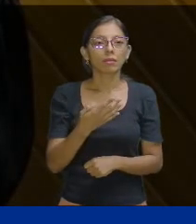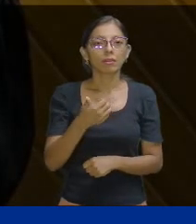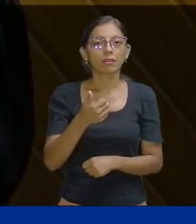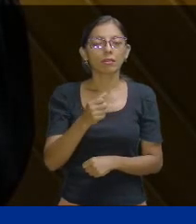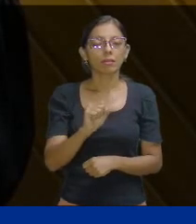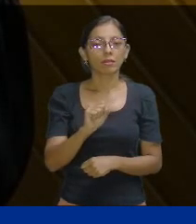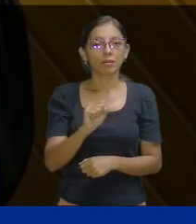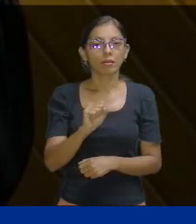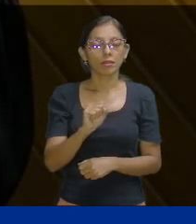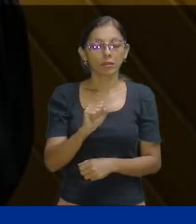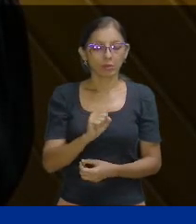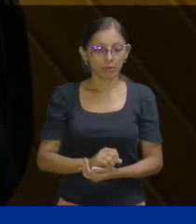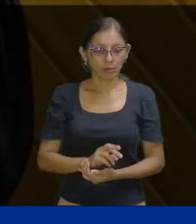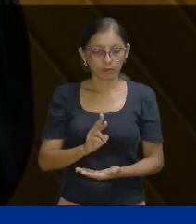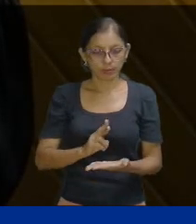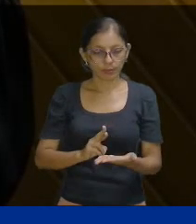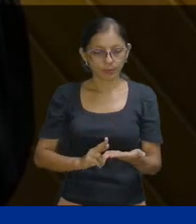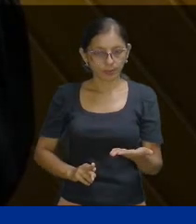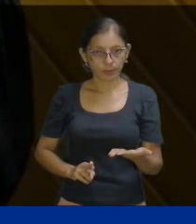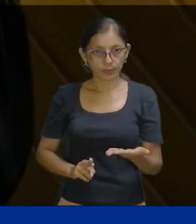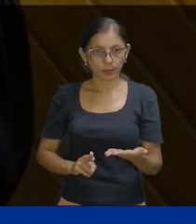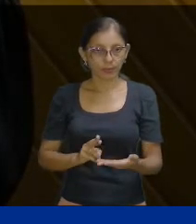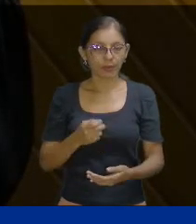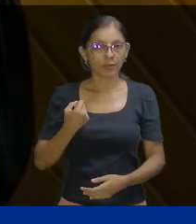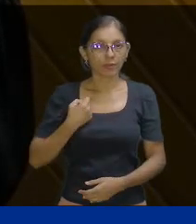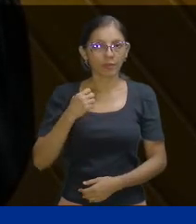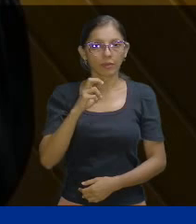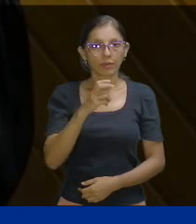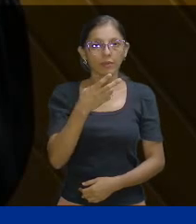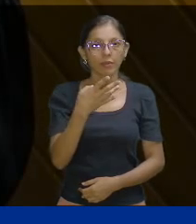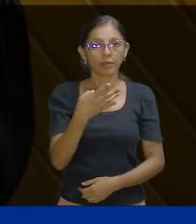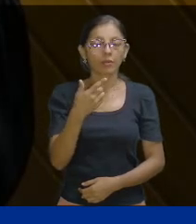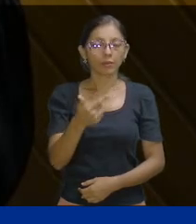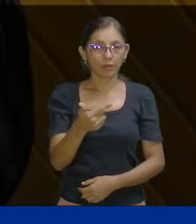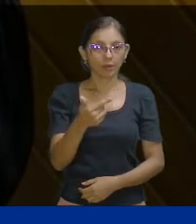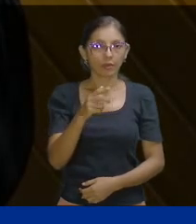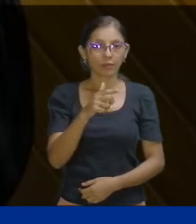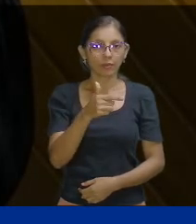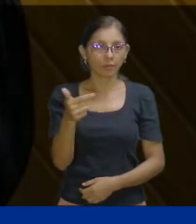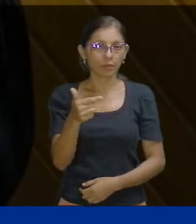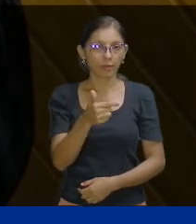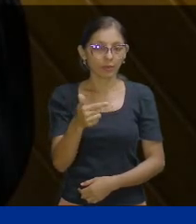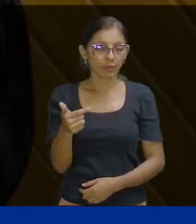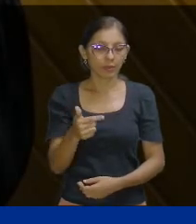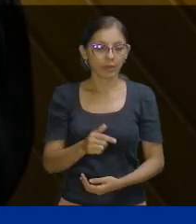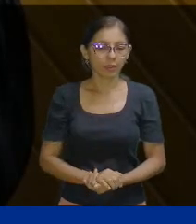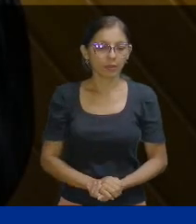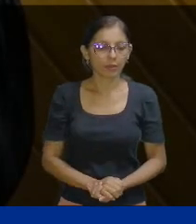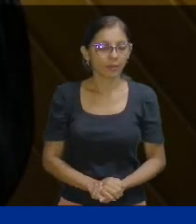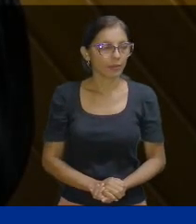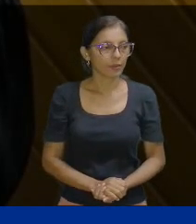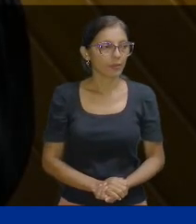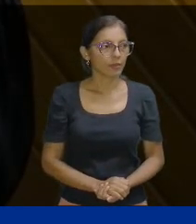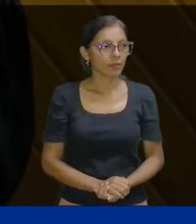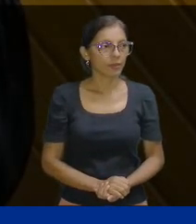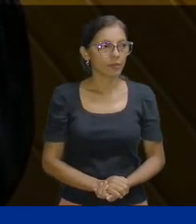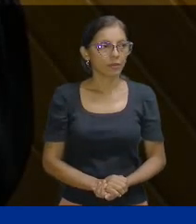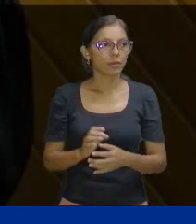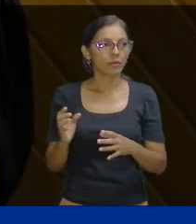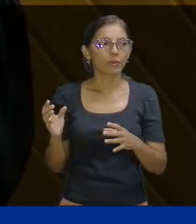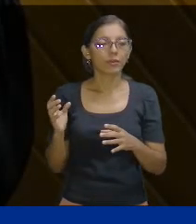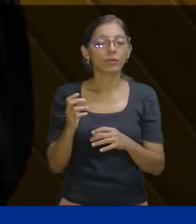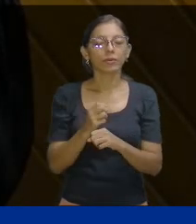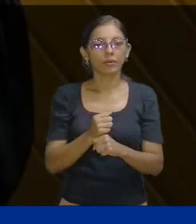418, nota fiscal número 5222, emitidas por M Design City Limitada, no valor